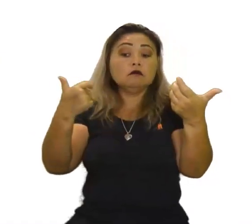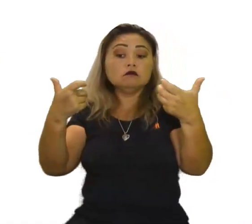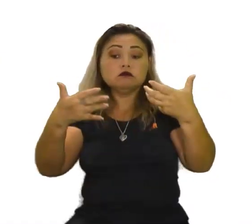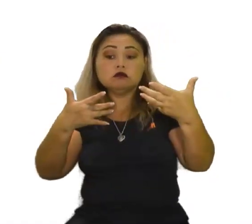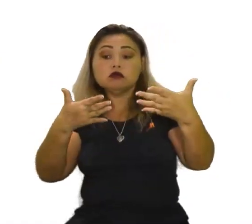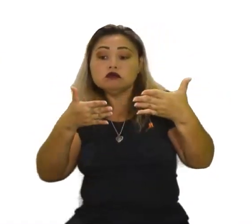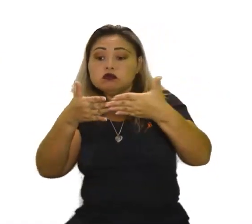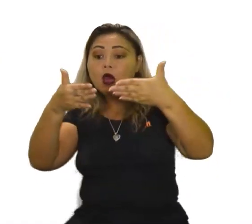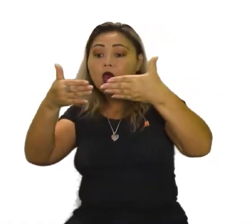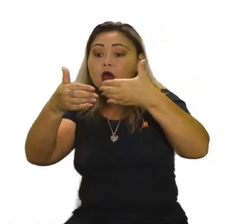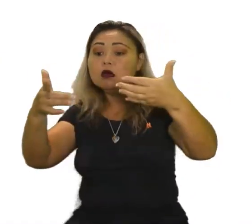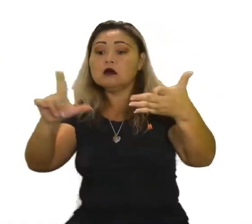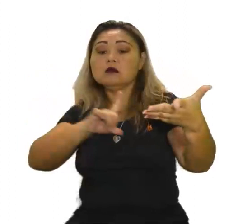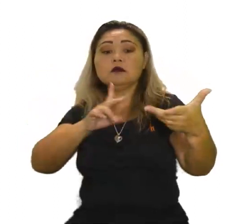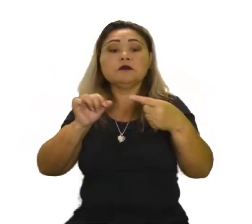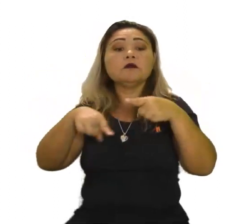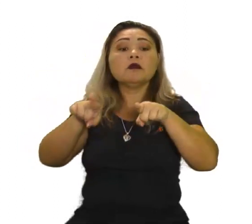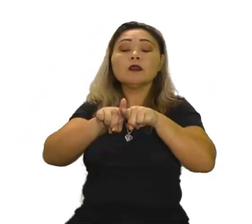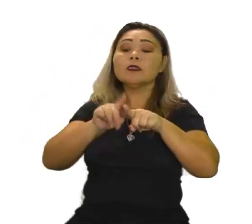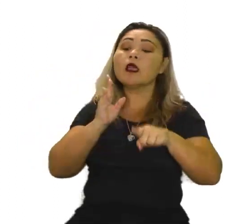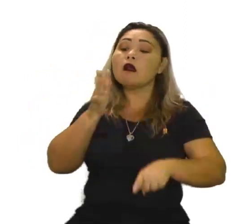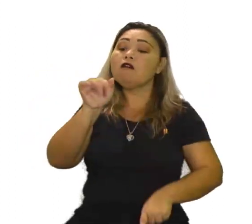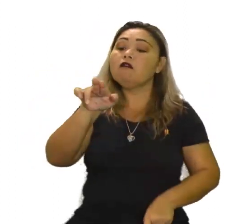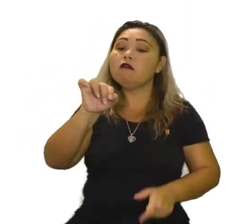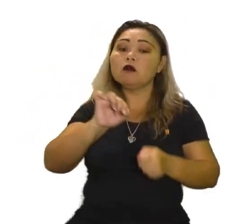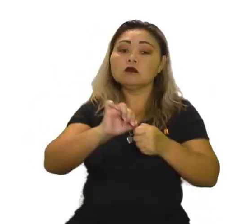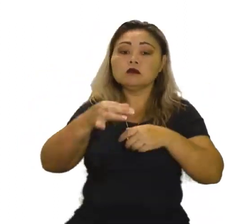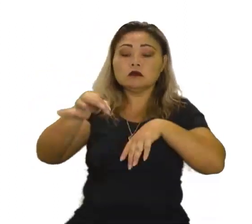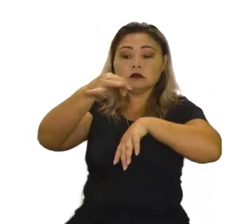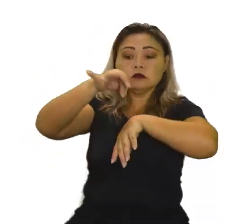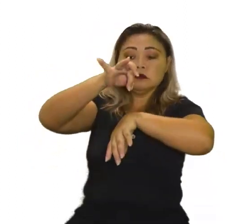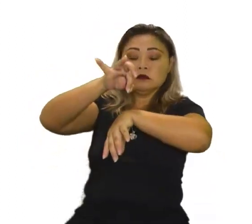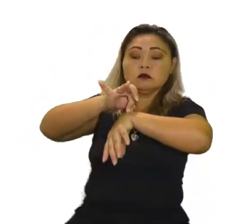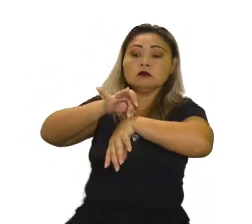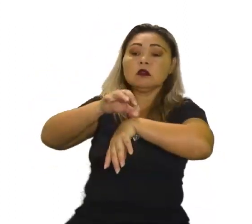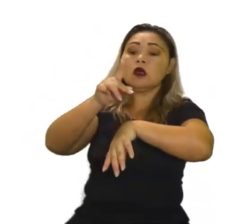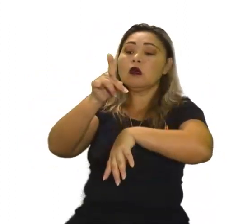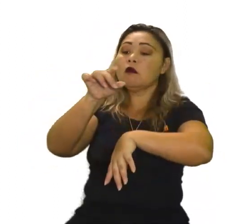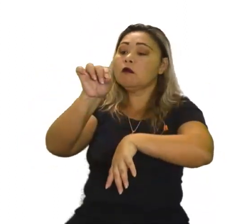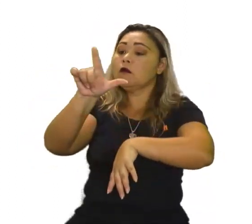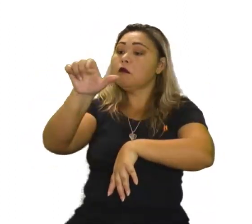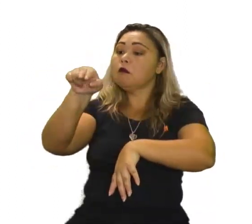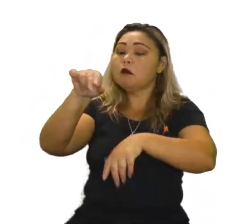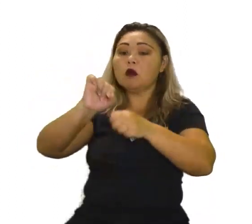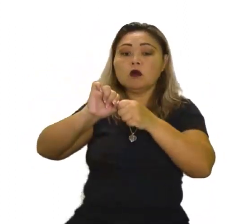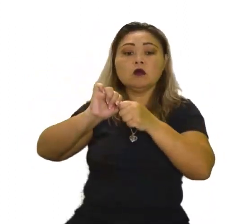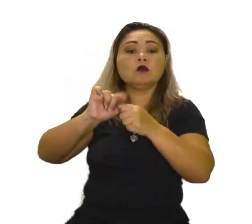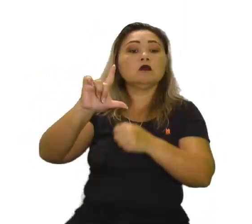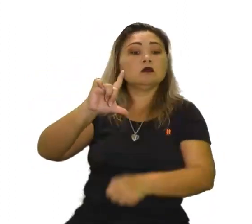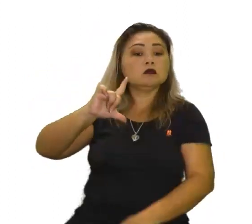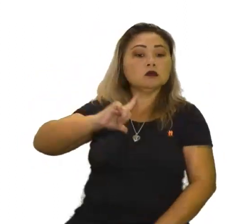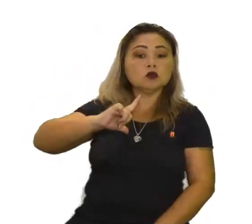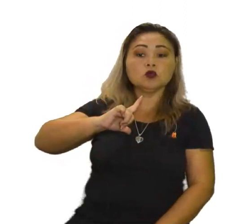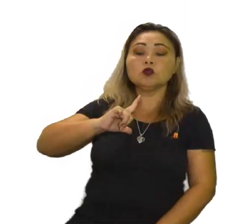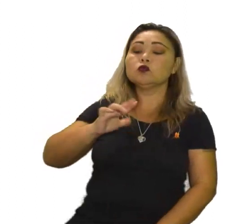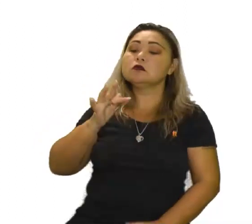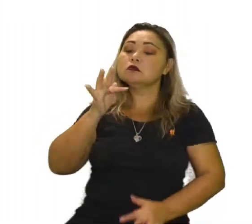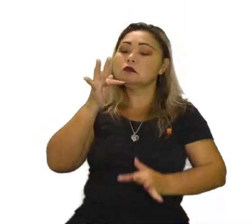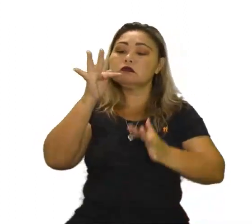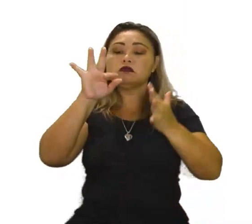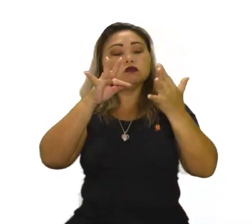Observar fonte de néctar e pólen. O local a ser escolhido deve ter flora apical abundante